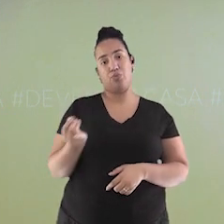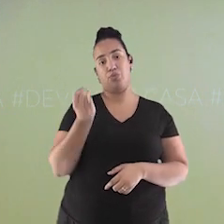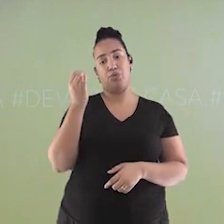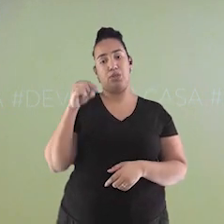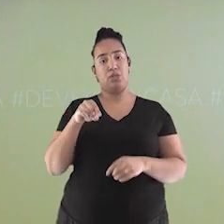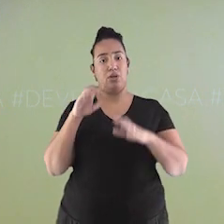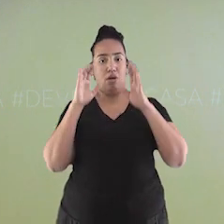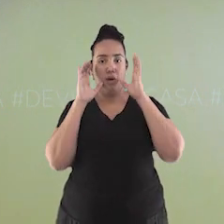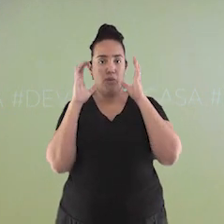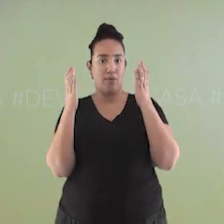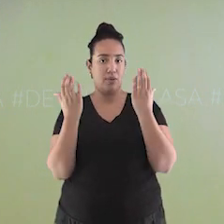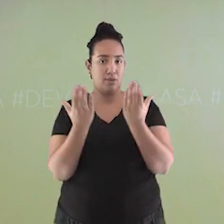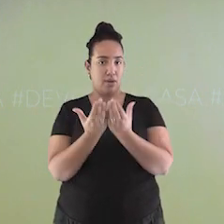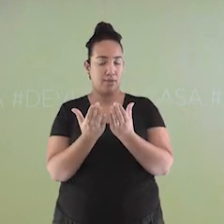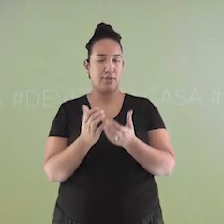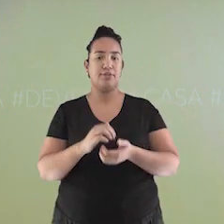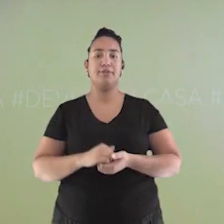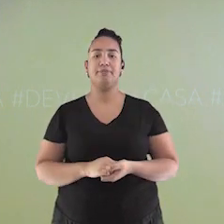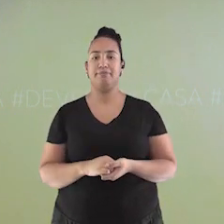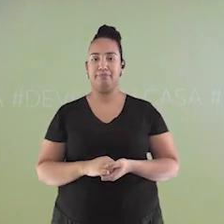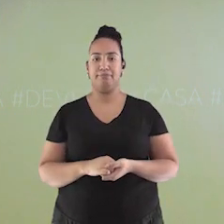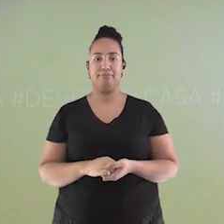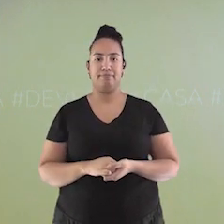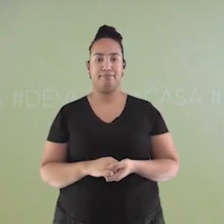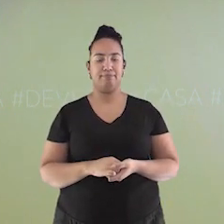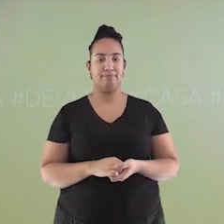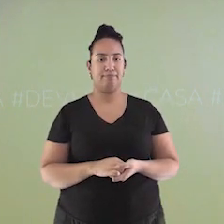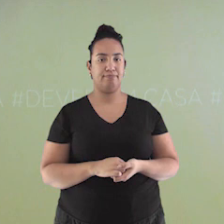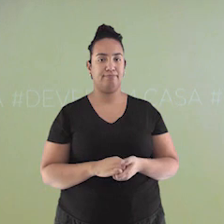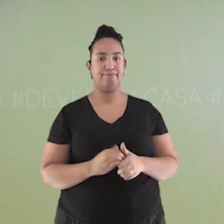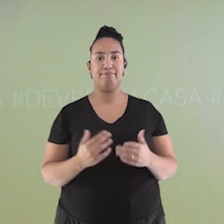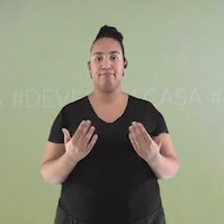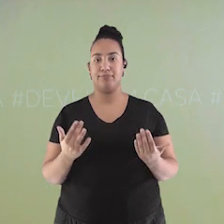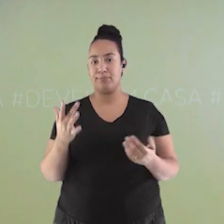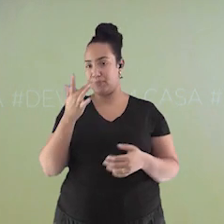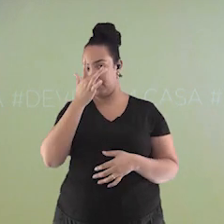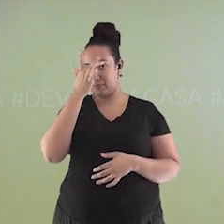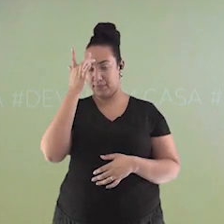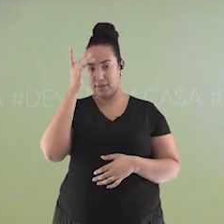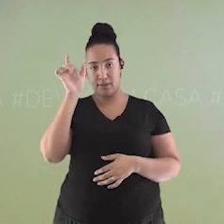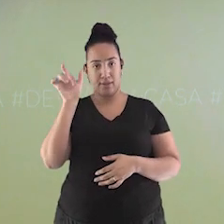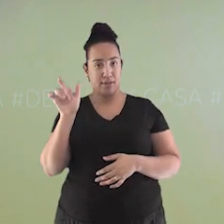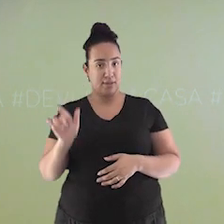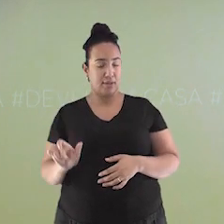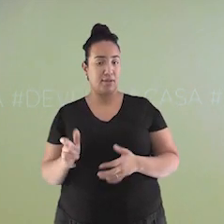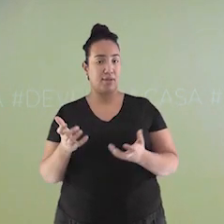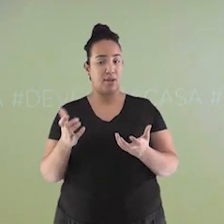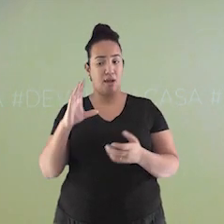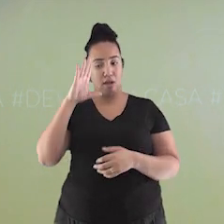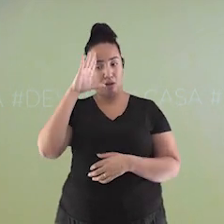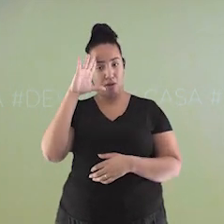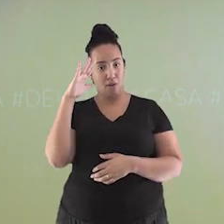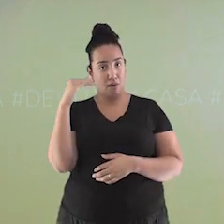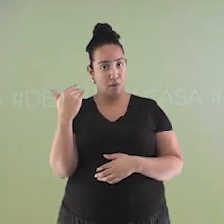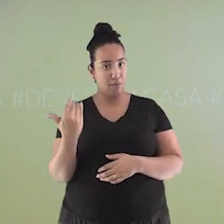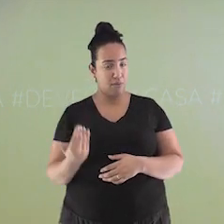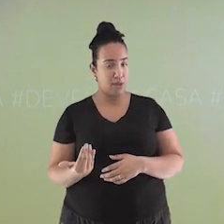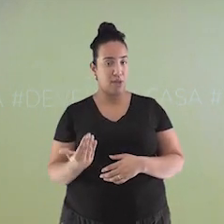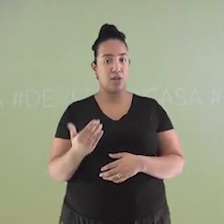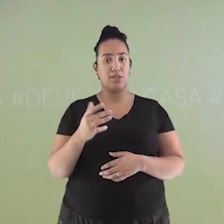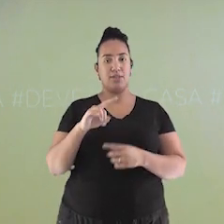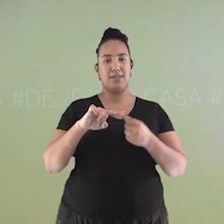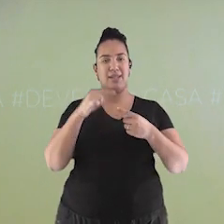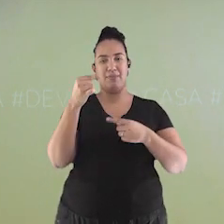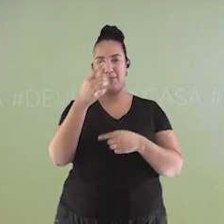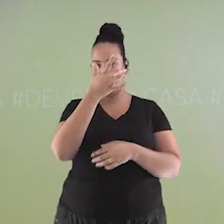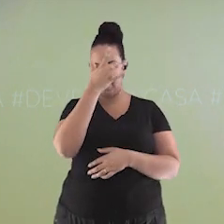importante para a comunidade em que vivem. Geralmente, essas pessoas querem prestar uma homenagem